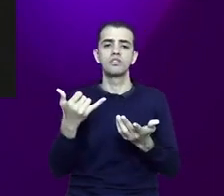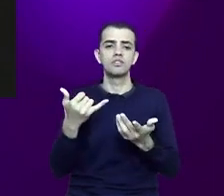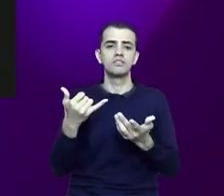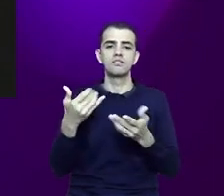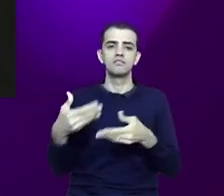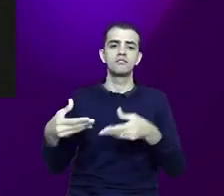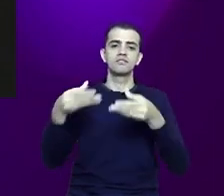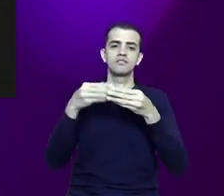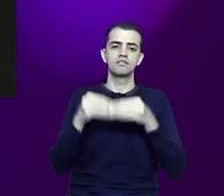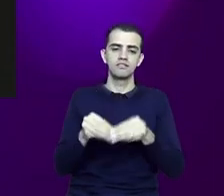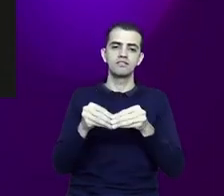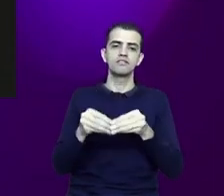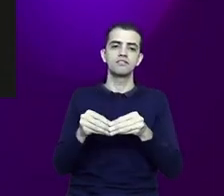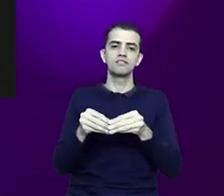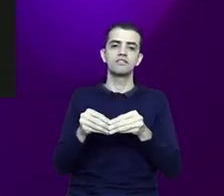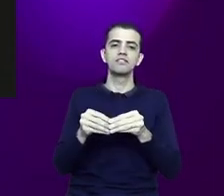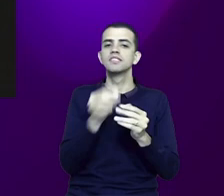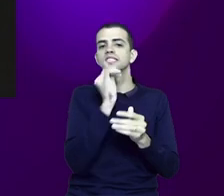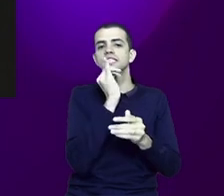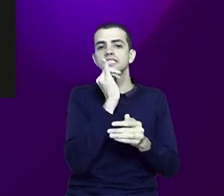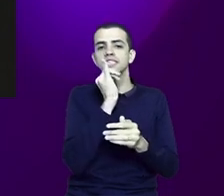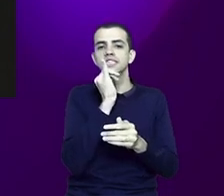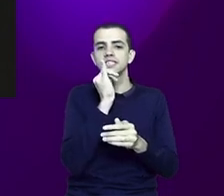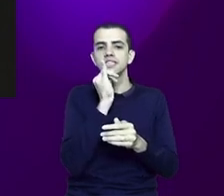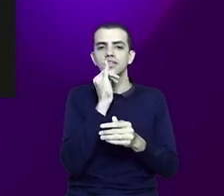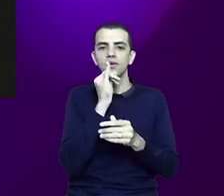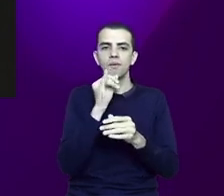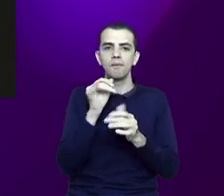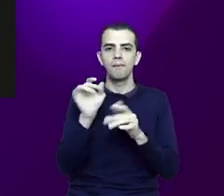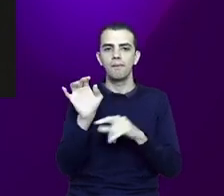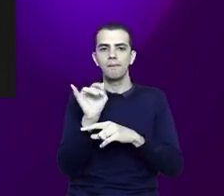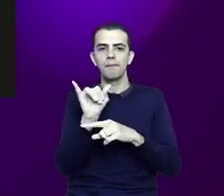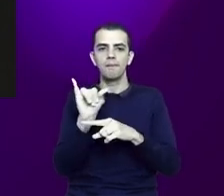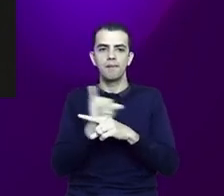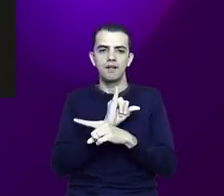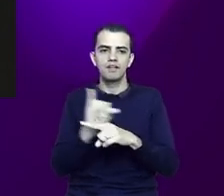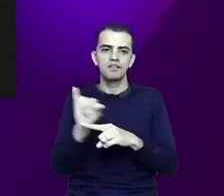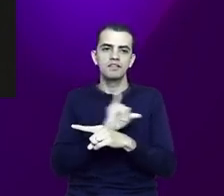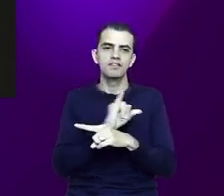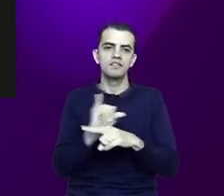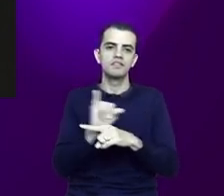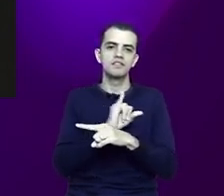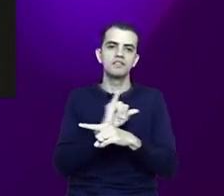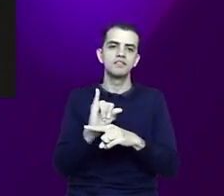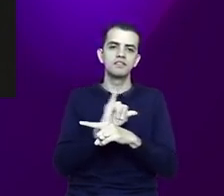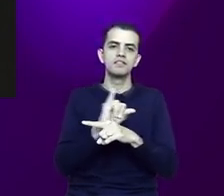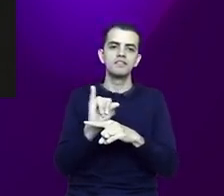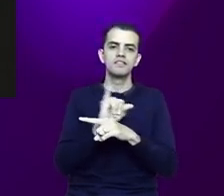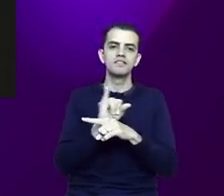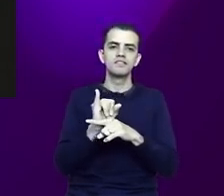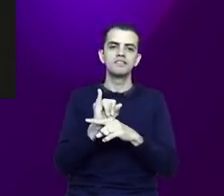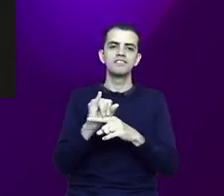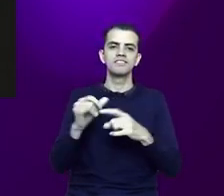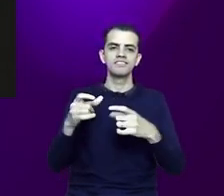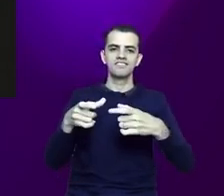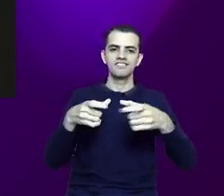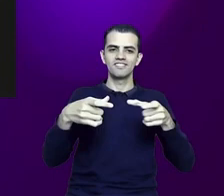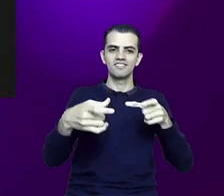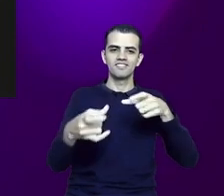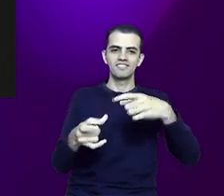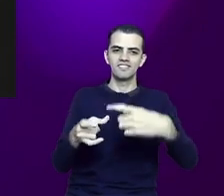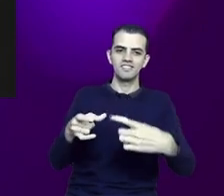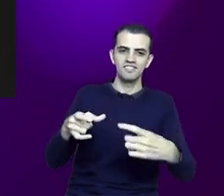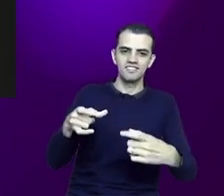consegue fazer. Então, aqui um exemplo de um planejamento de uma prótese total de ombro, uma prótese reversa de ombro, que a gente está vendo na tela do